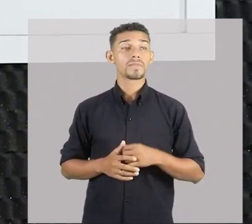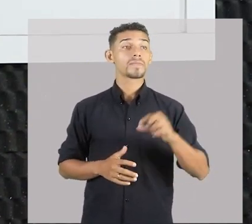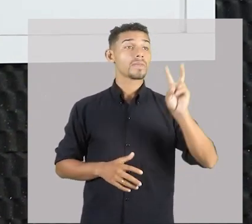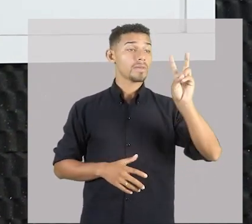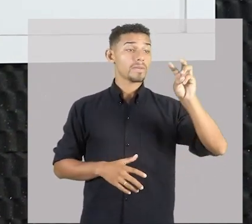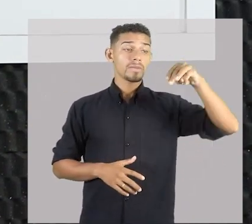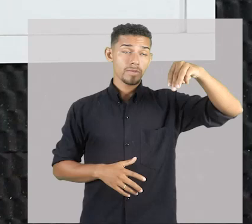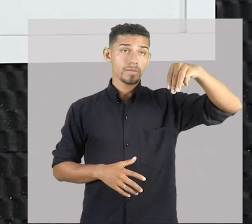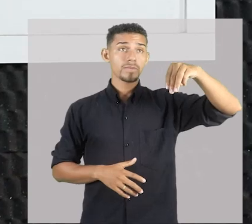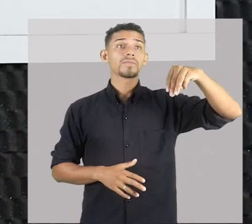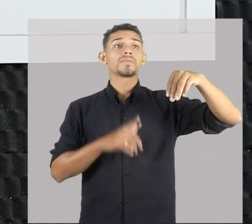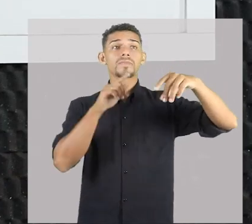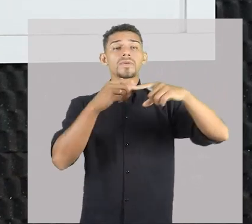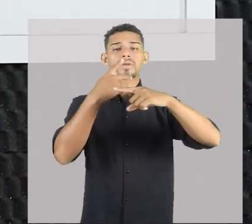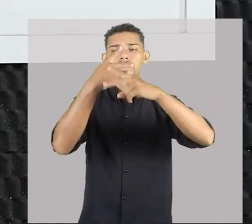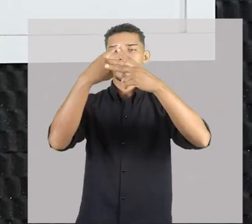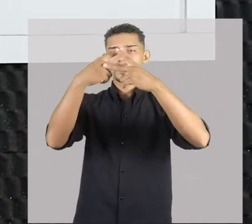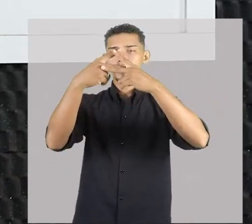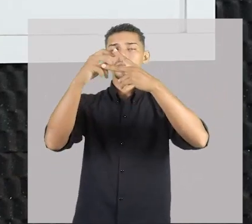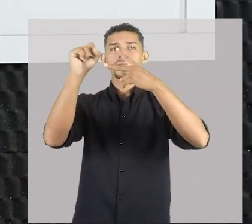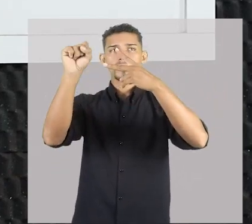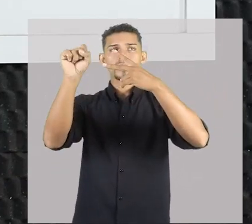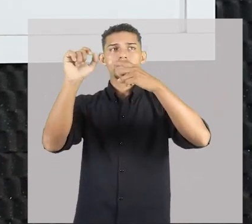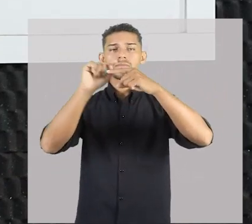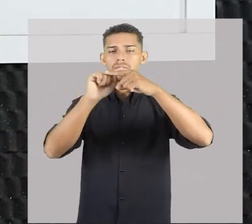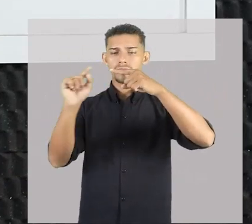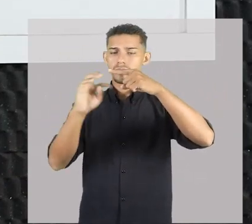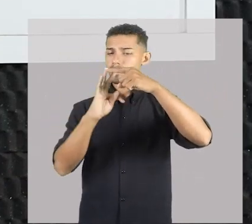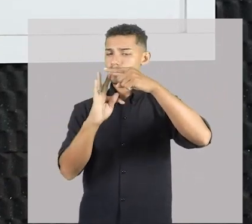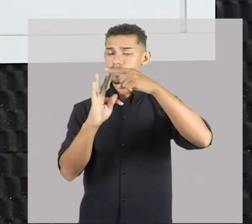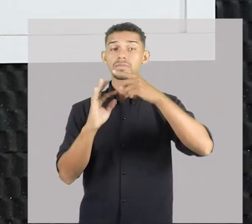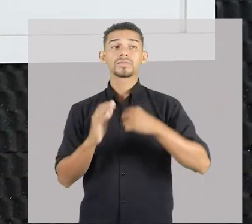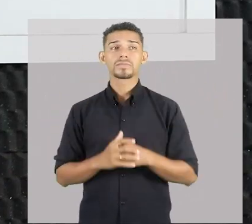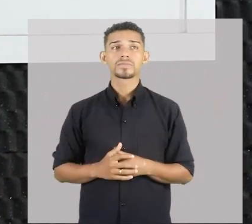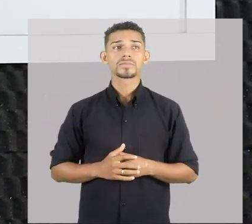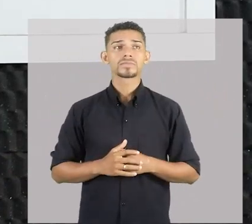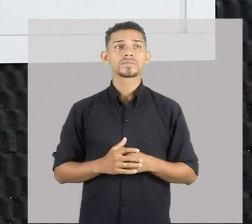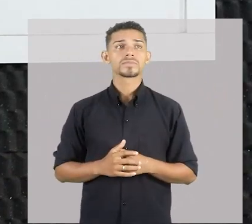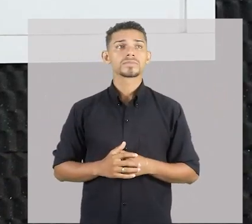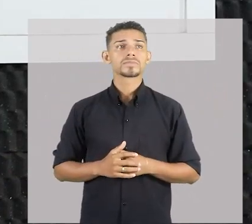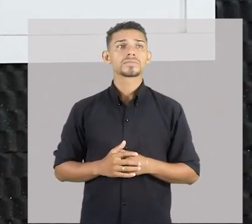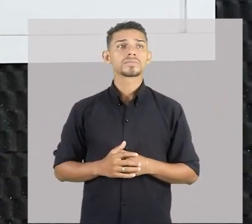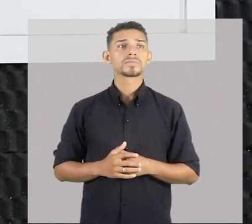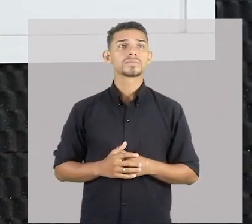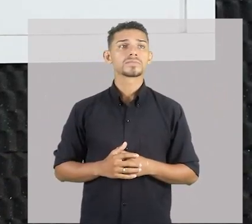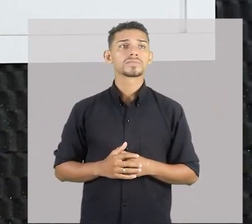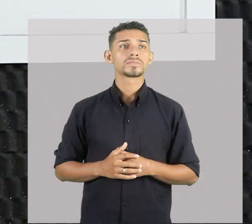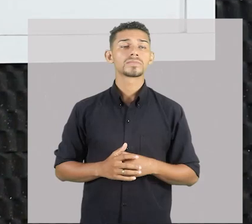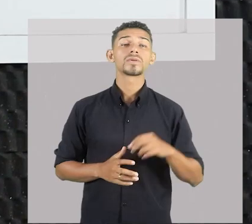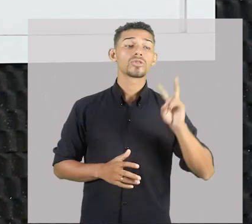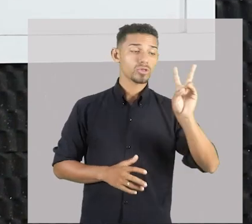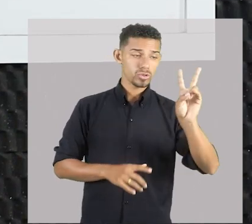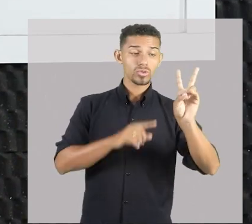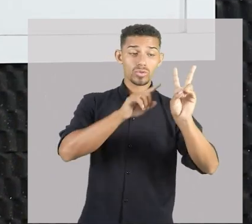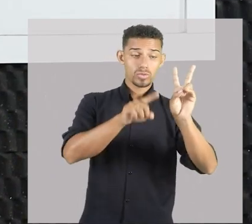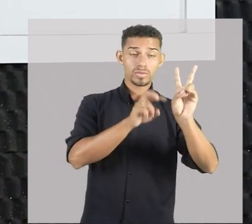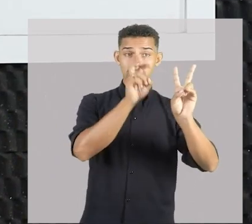média é o espaço percorrido dividido pelo tempo. Velocidade média,